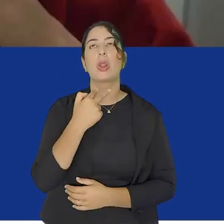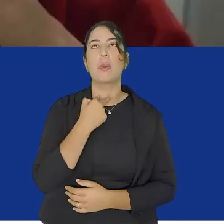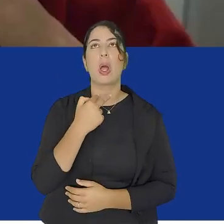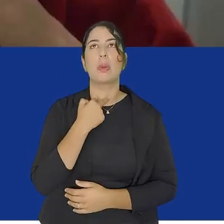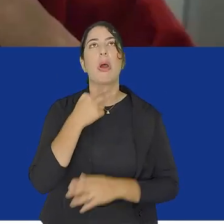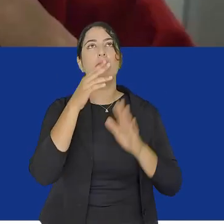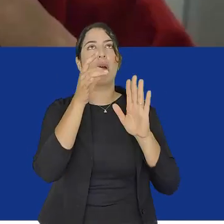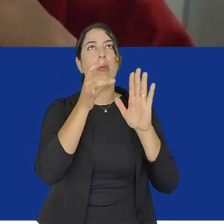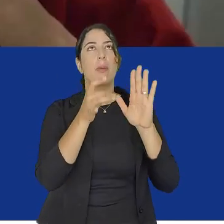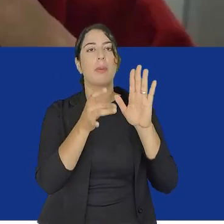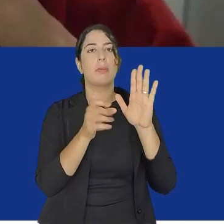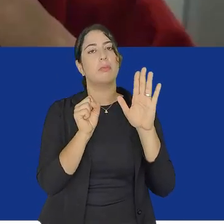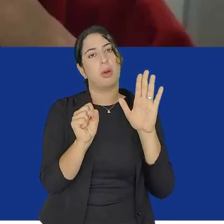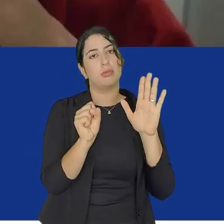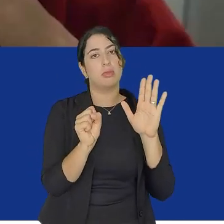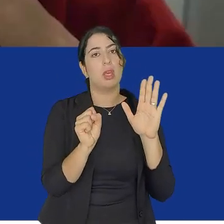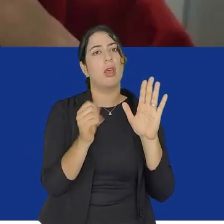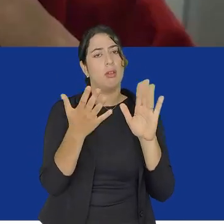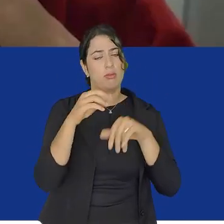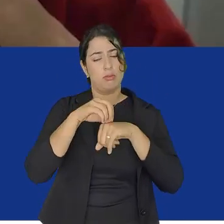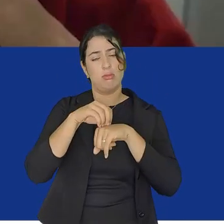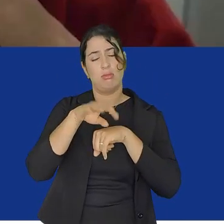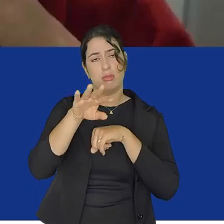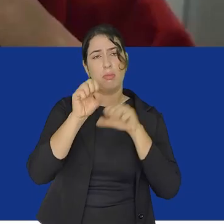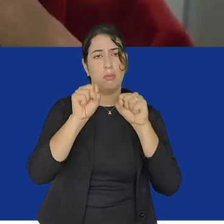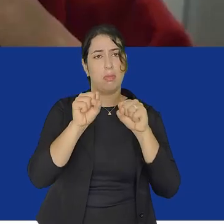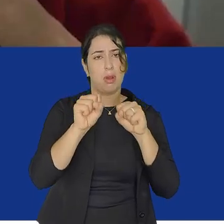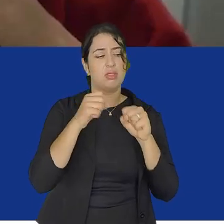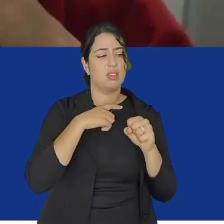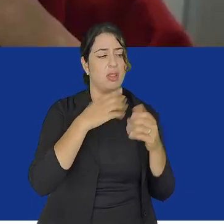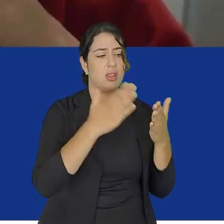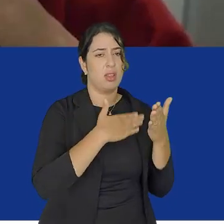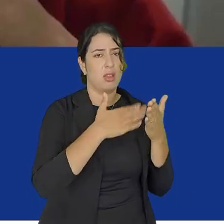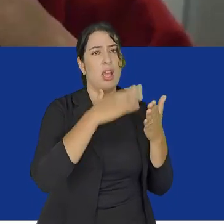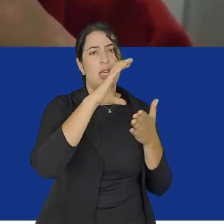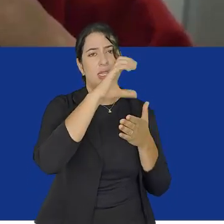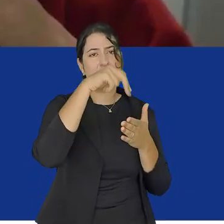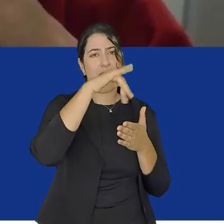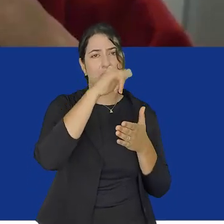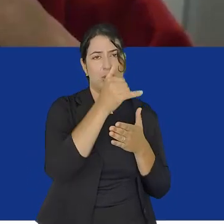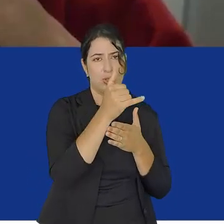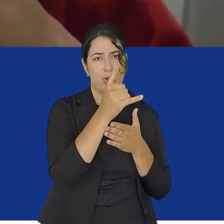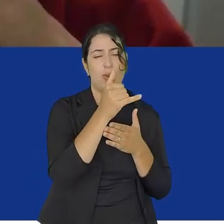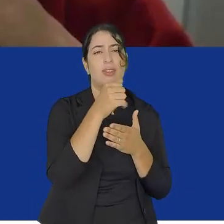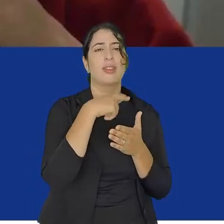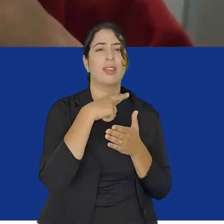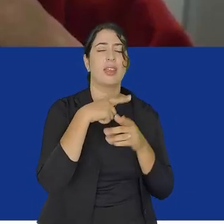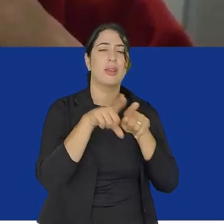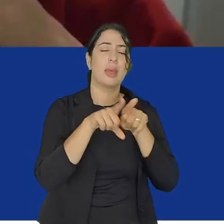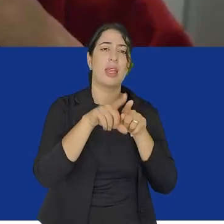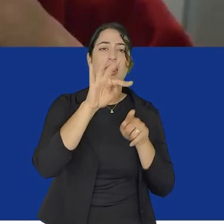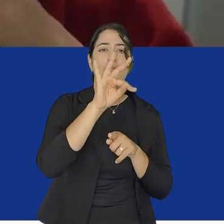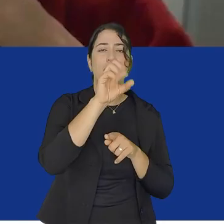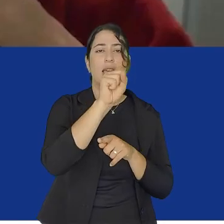eu não posso fazer aquilo. Eu recomendo que vocês vejam as cartilhas do CNJ, do